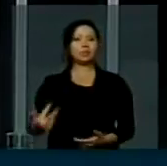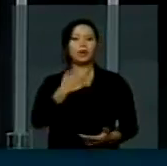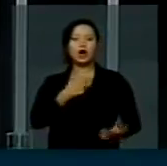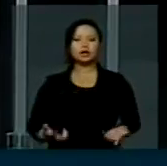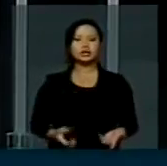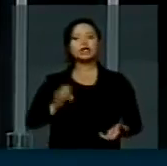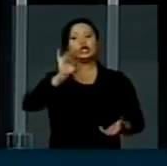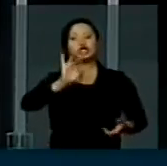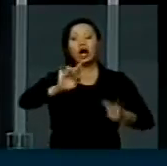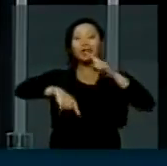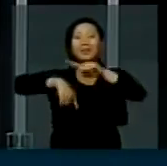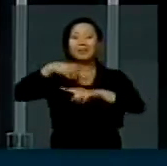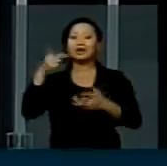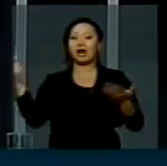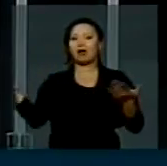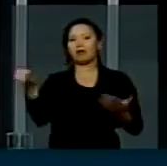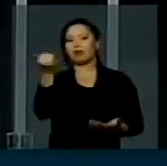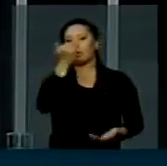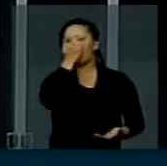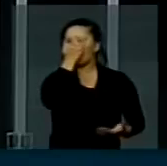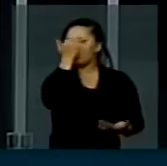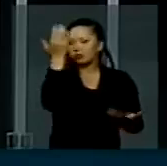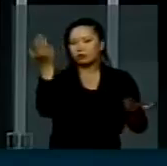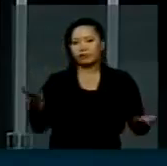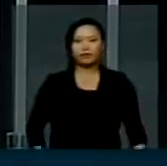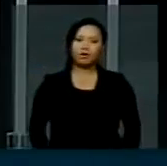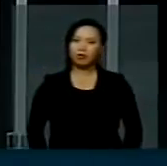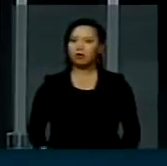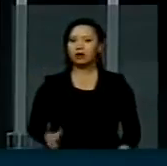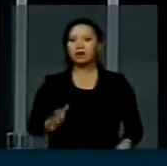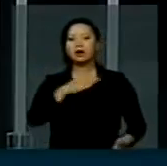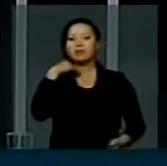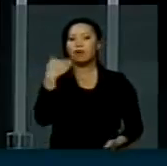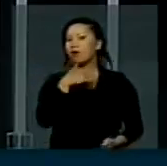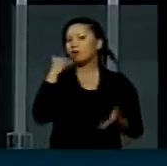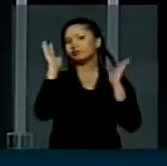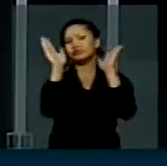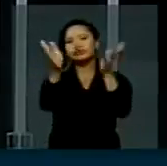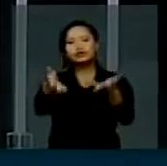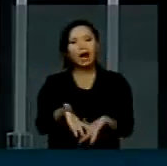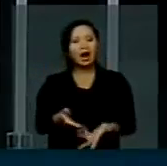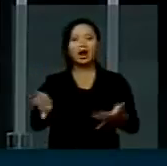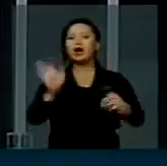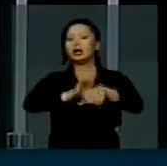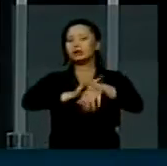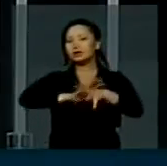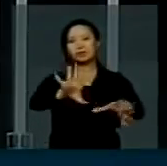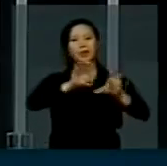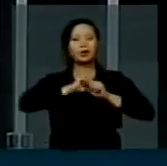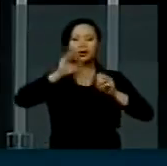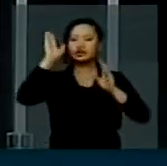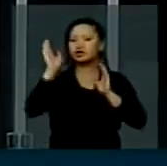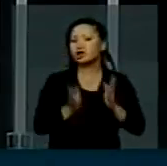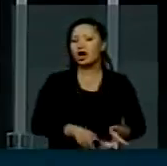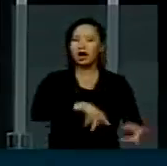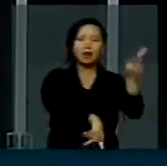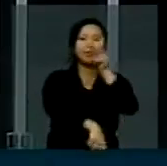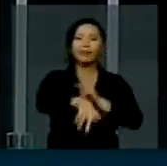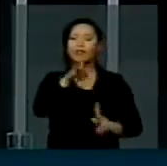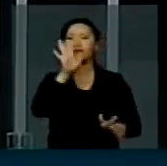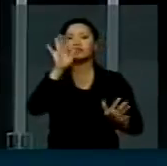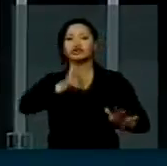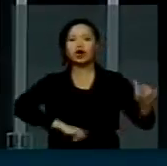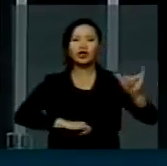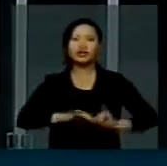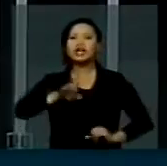só depois do acontecido, só depois de ter feito vítimas, principalmente as populações mais vulneráveis que moram em área de risco, é que o